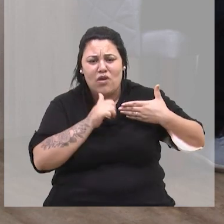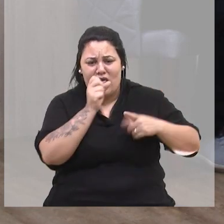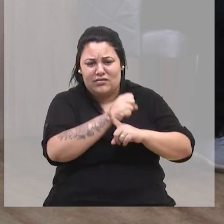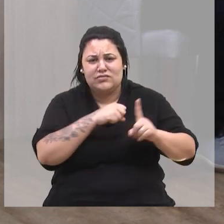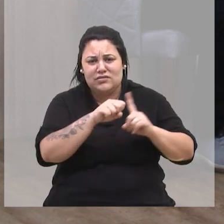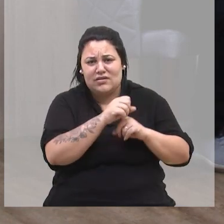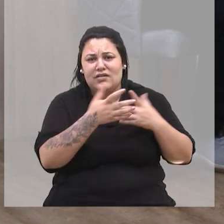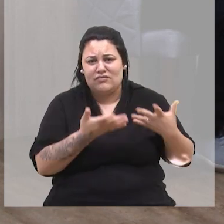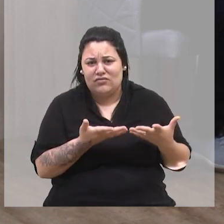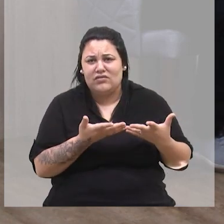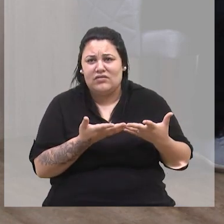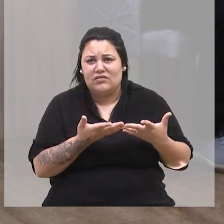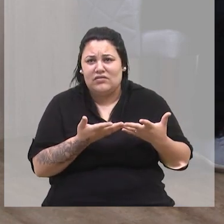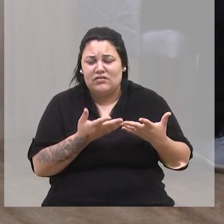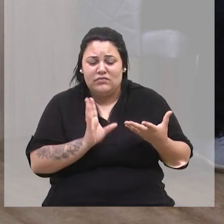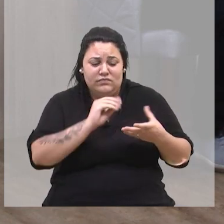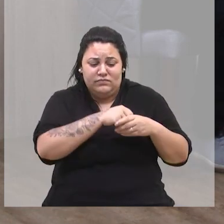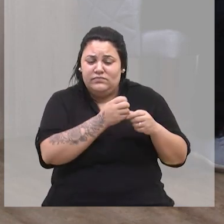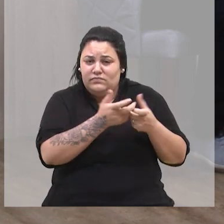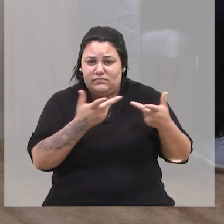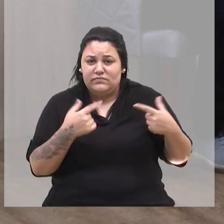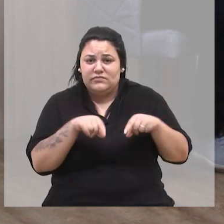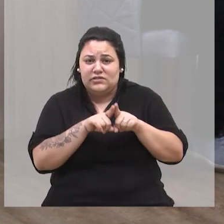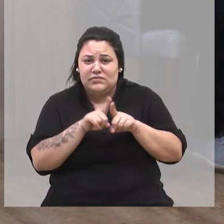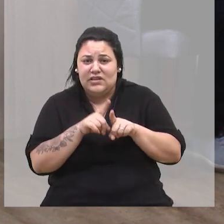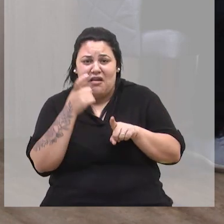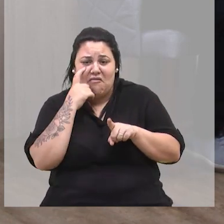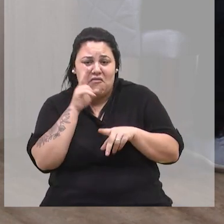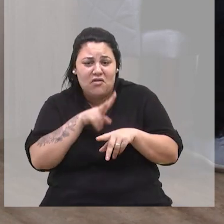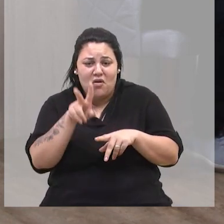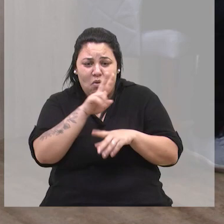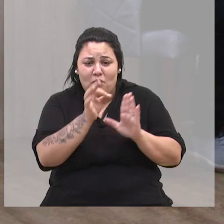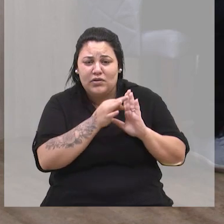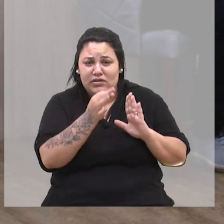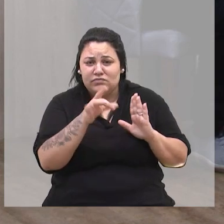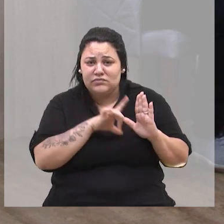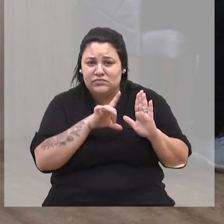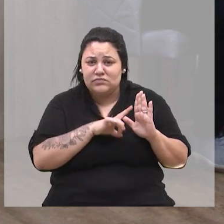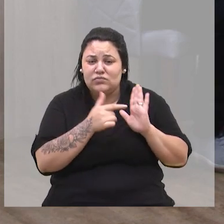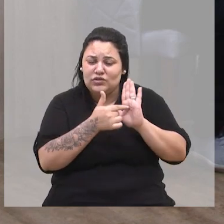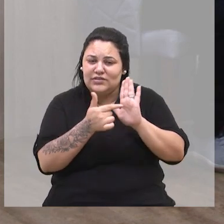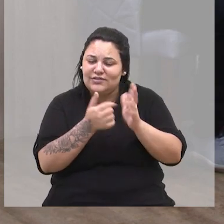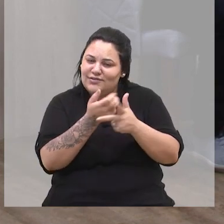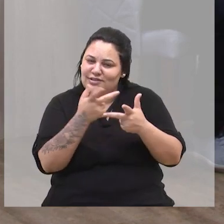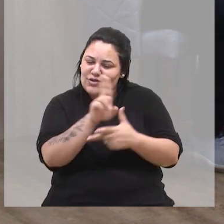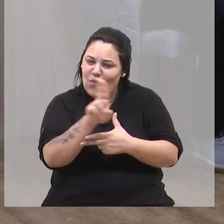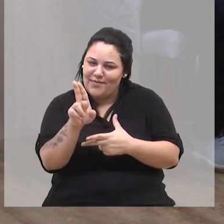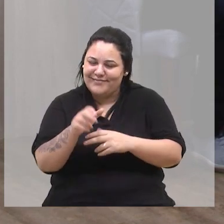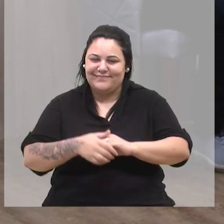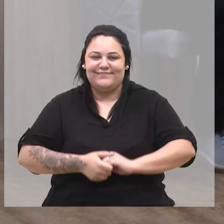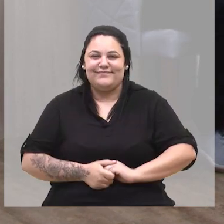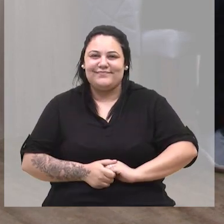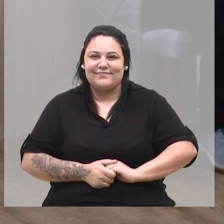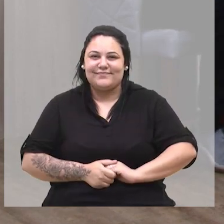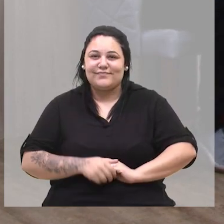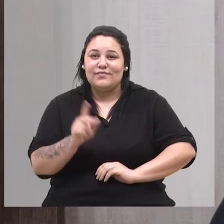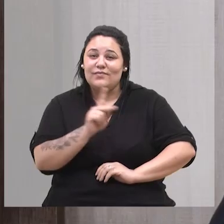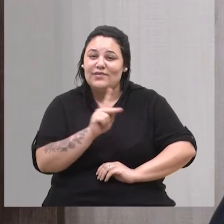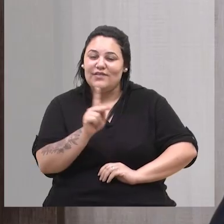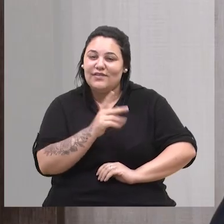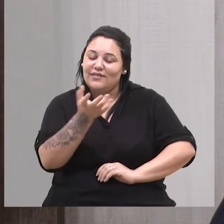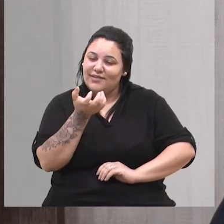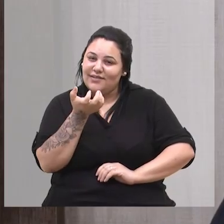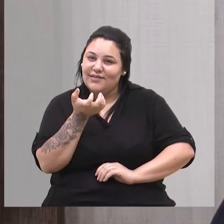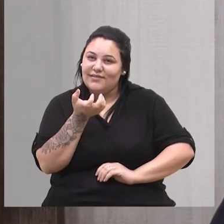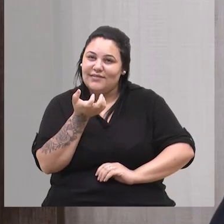sociedade. E dentro dessas visões, eu destaco esses autores neste momento. Professora, gostaria de